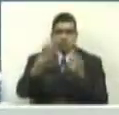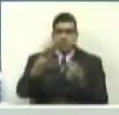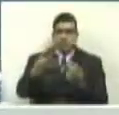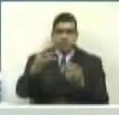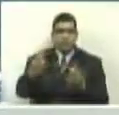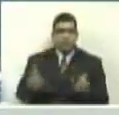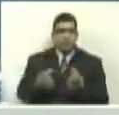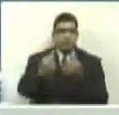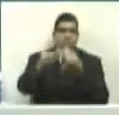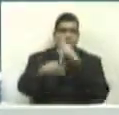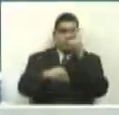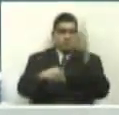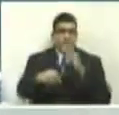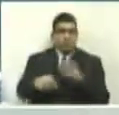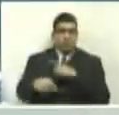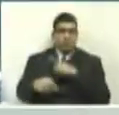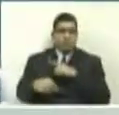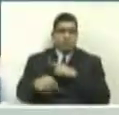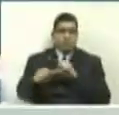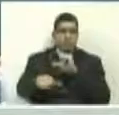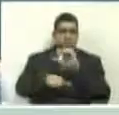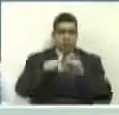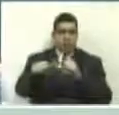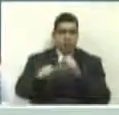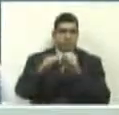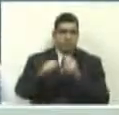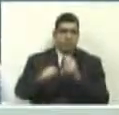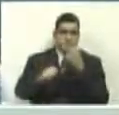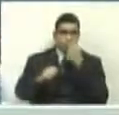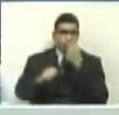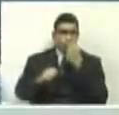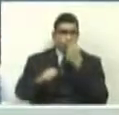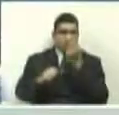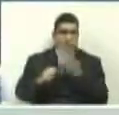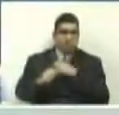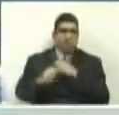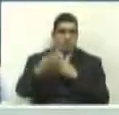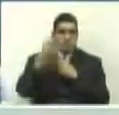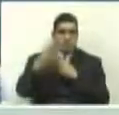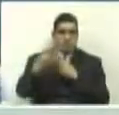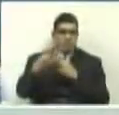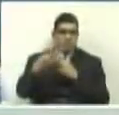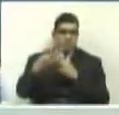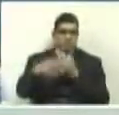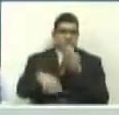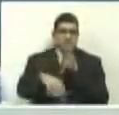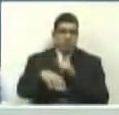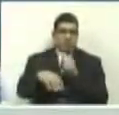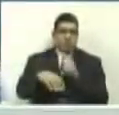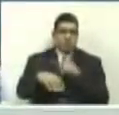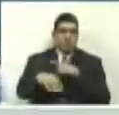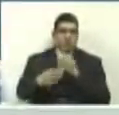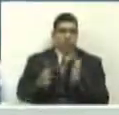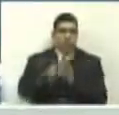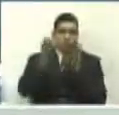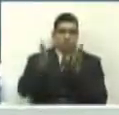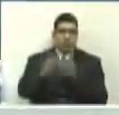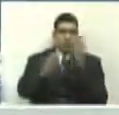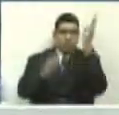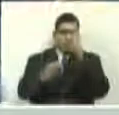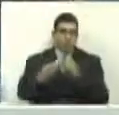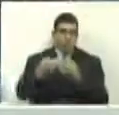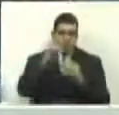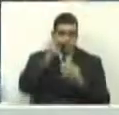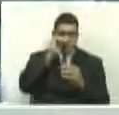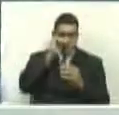país e que, por contraditório que possa parecer, é o quarto que mais miseráveis tem no país.